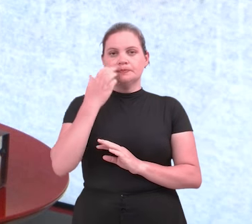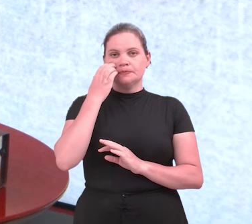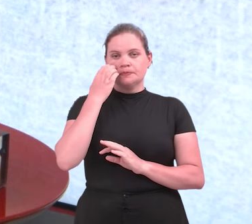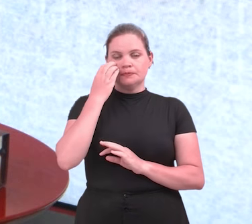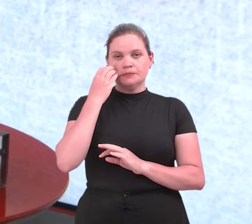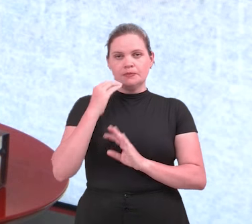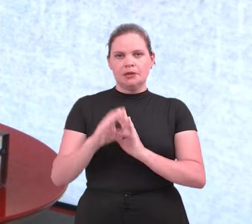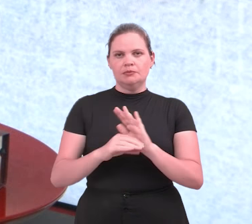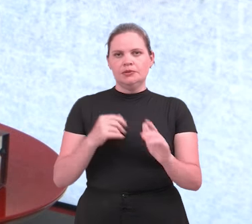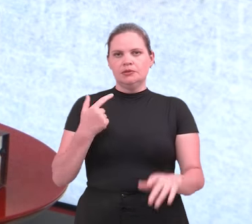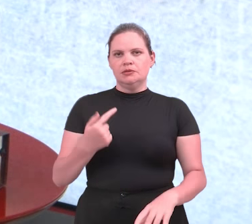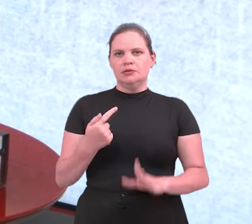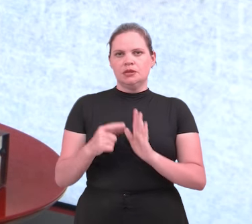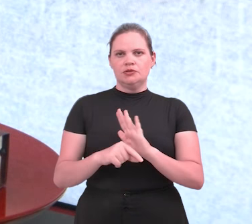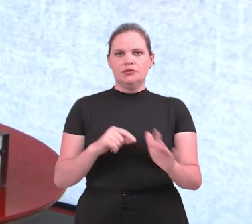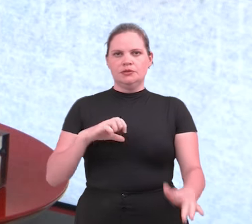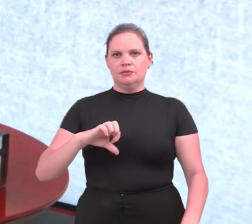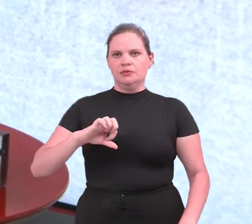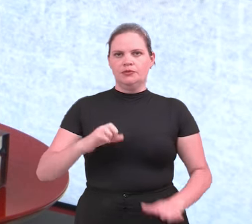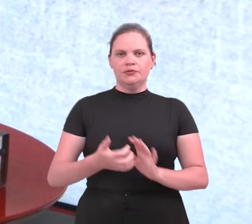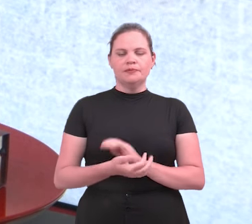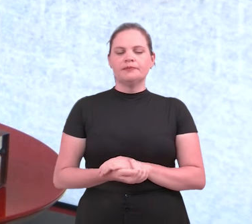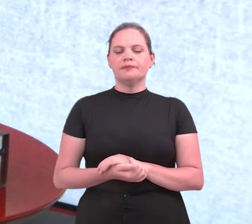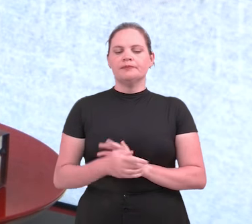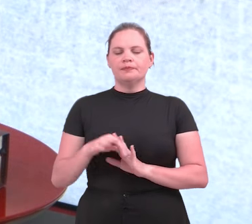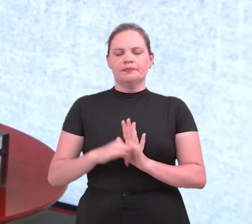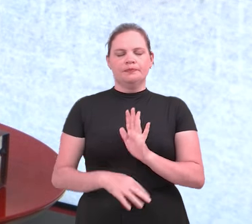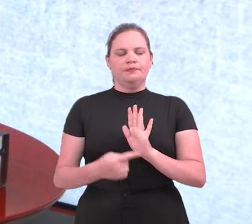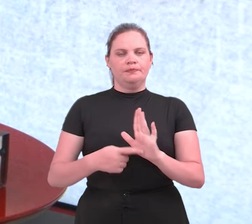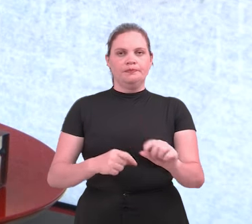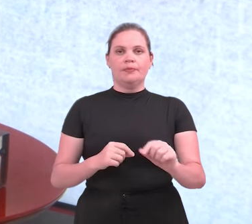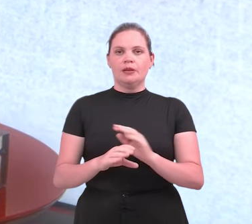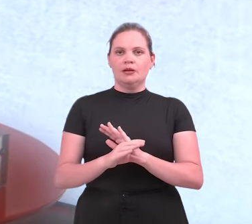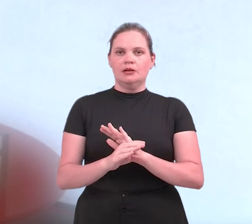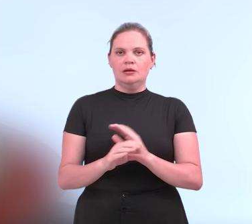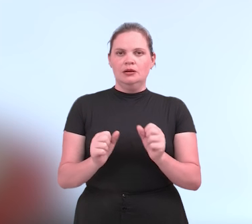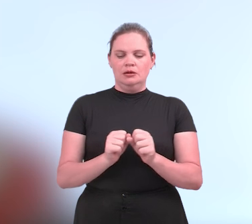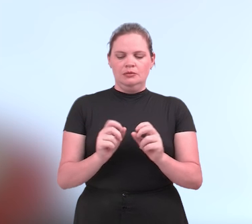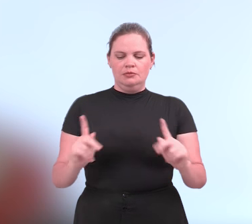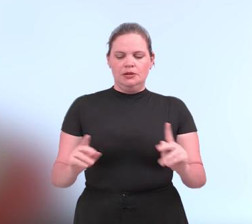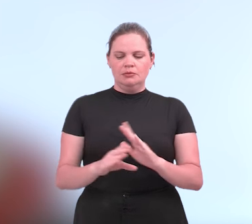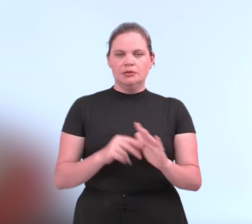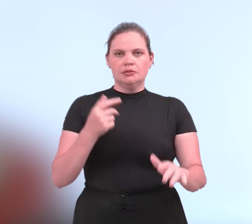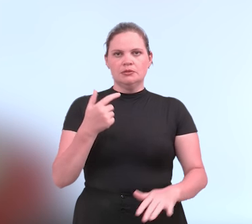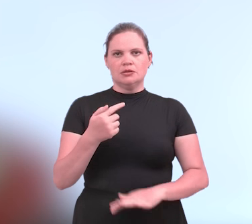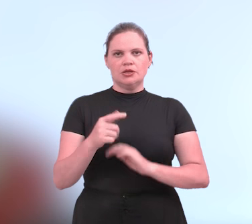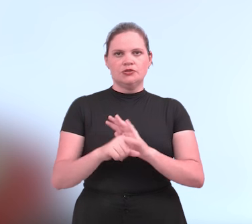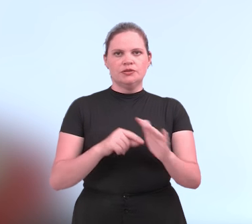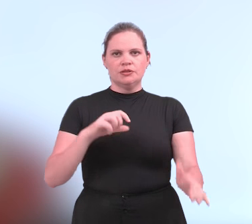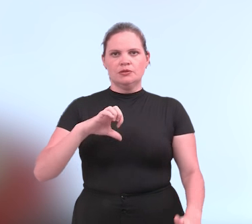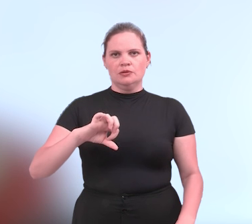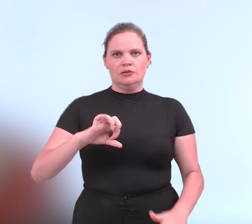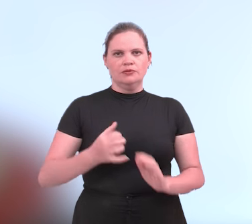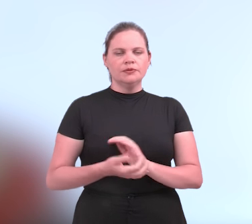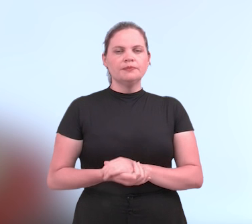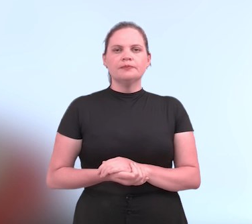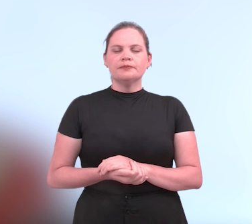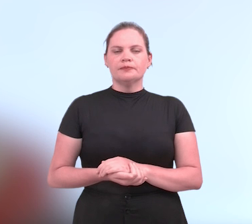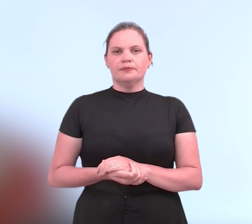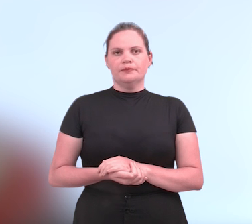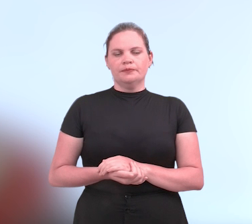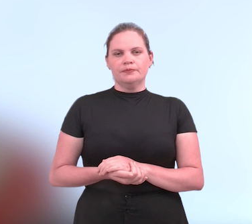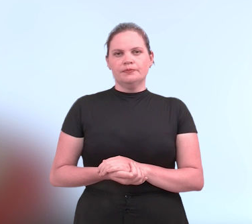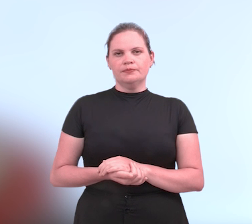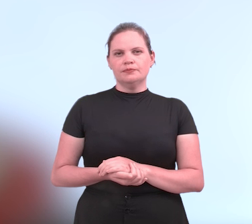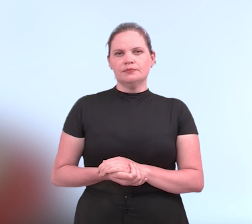do capítulo 7, versículo 9. Olha o que diz Apocalipse, capítulo 7, versículo 9, sobre a igreja. Ele